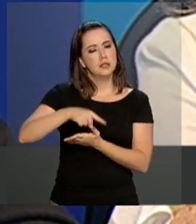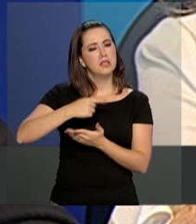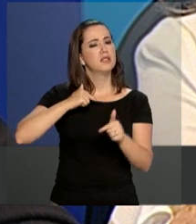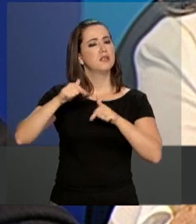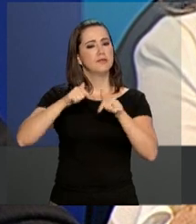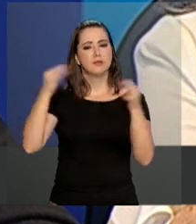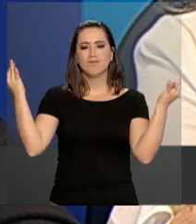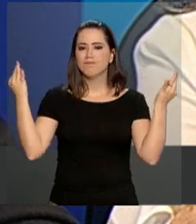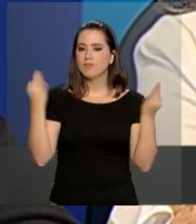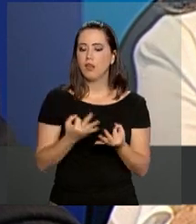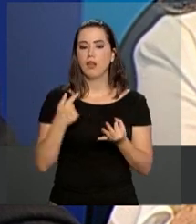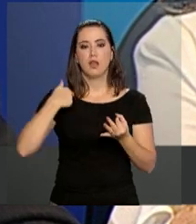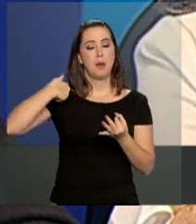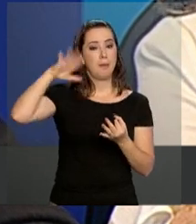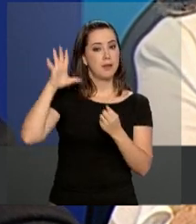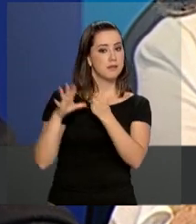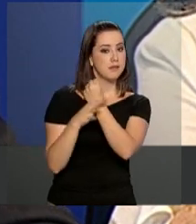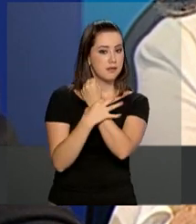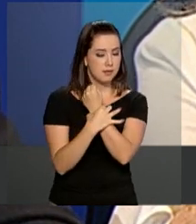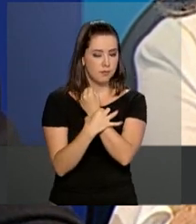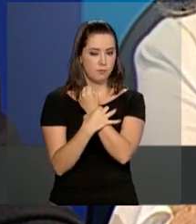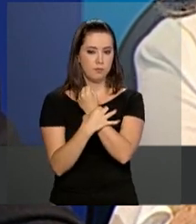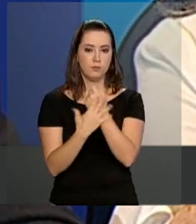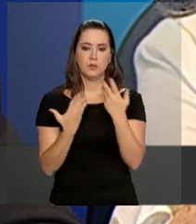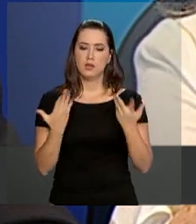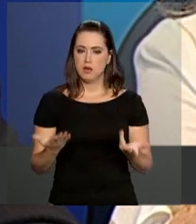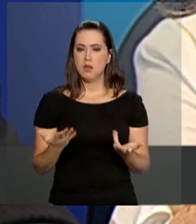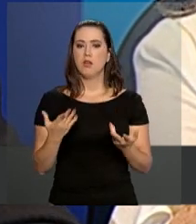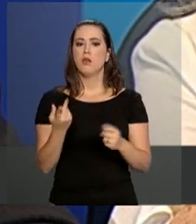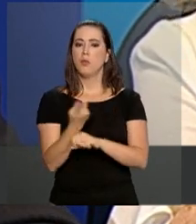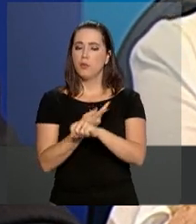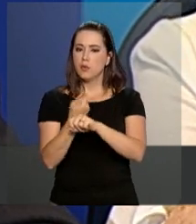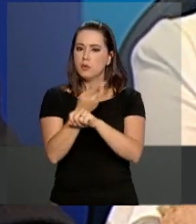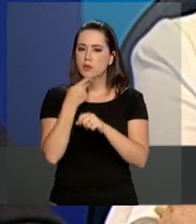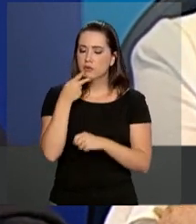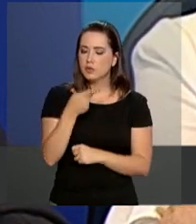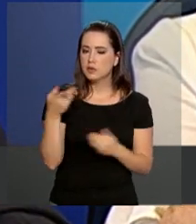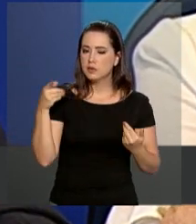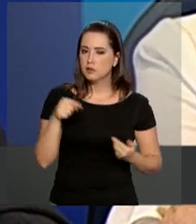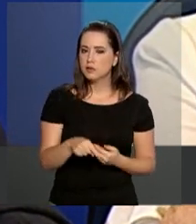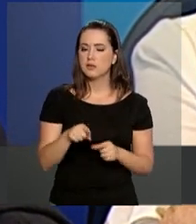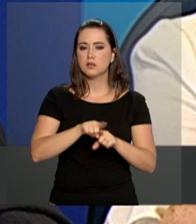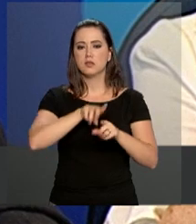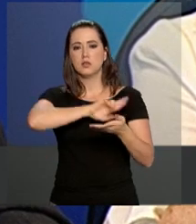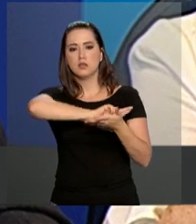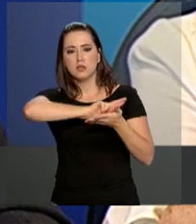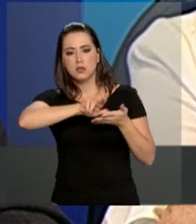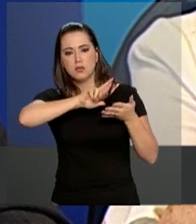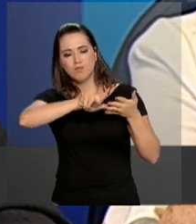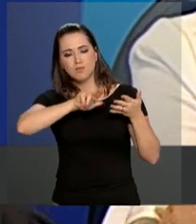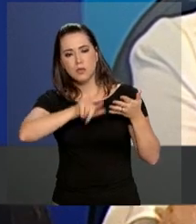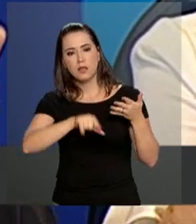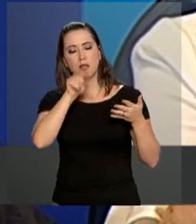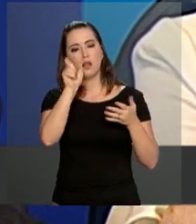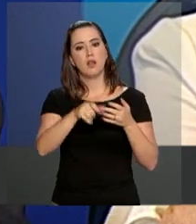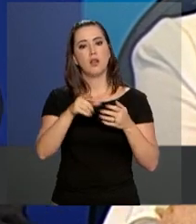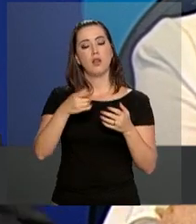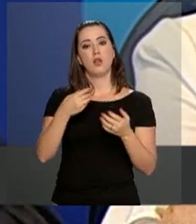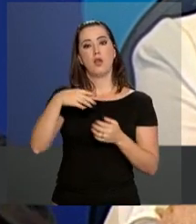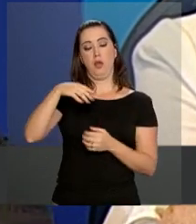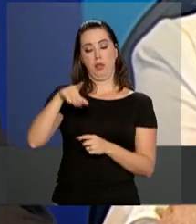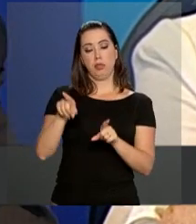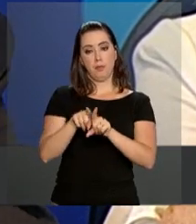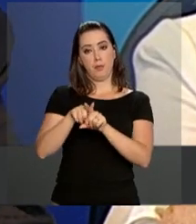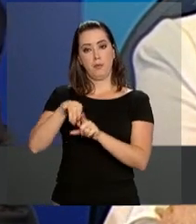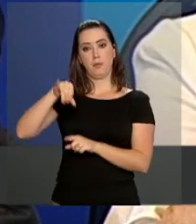excelente que trouxe mais segurança enfim busquei falar aqui de de todos os o inmet também